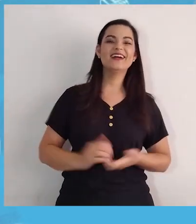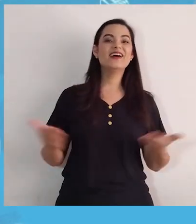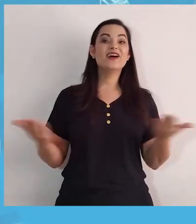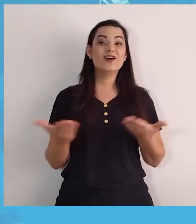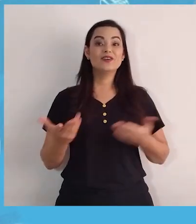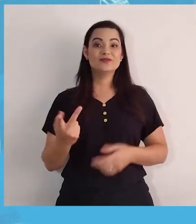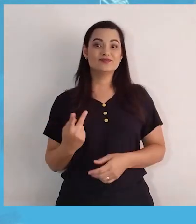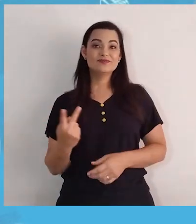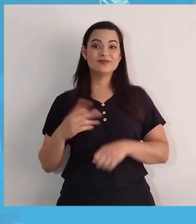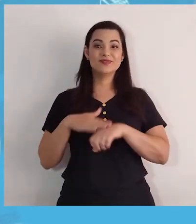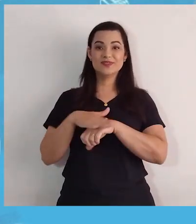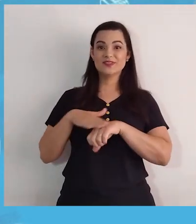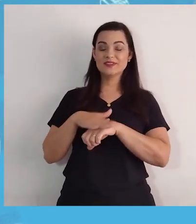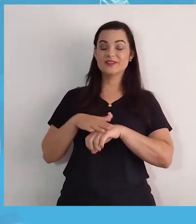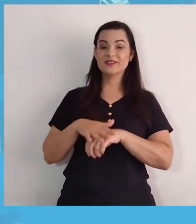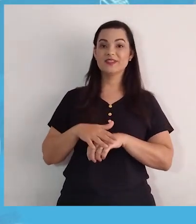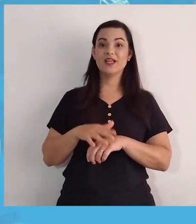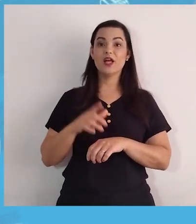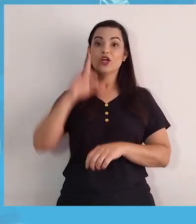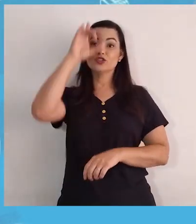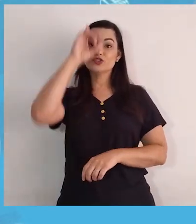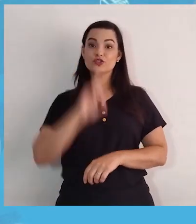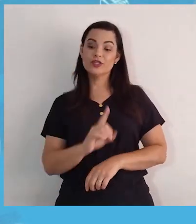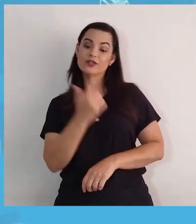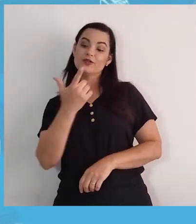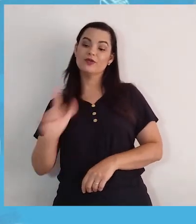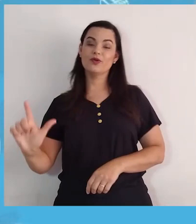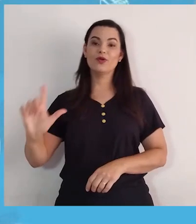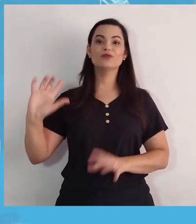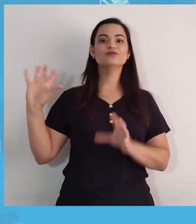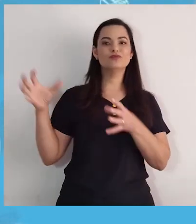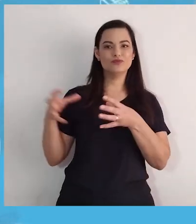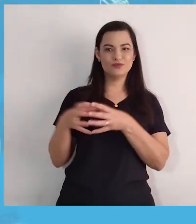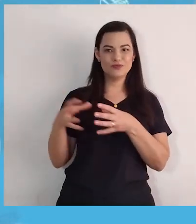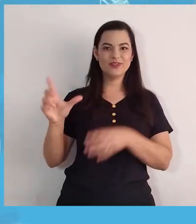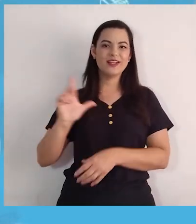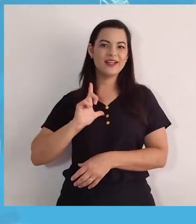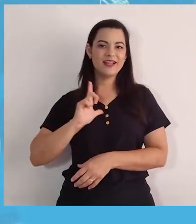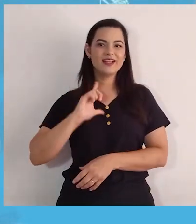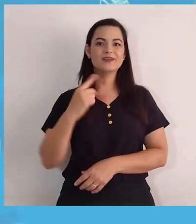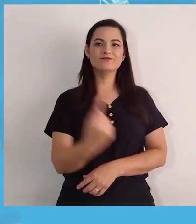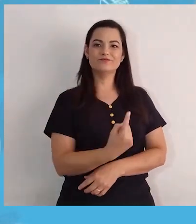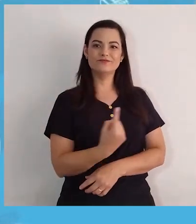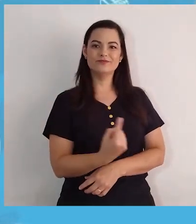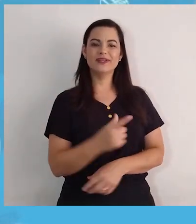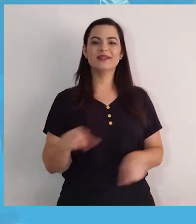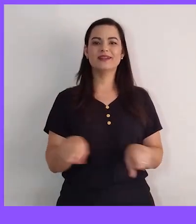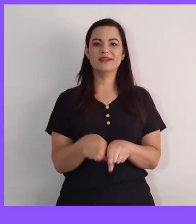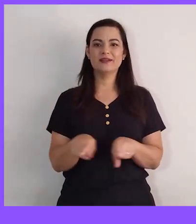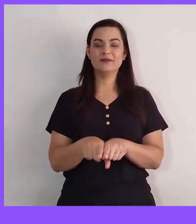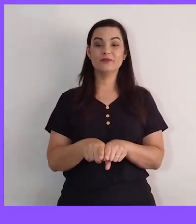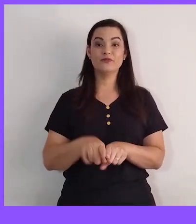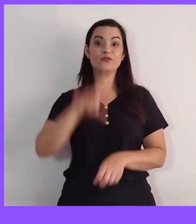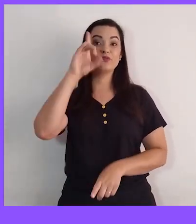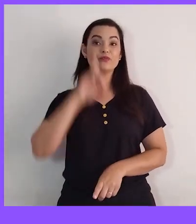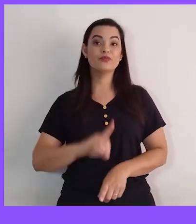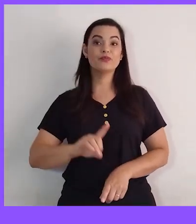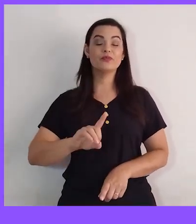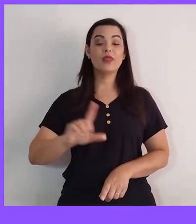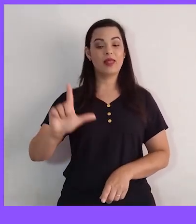nós vamos falar de outro direito coletivo e individual, que é o direito à propriedade.